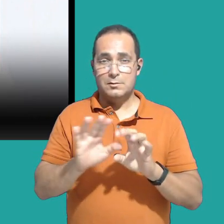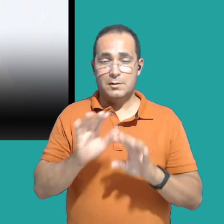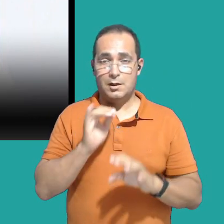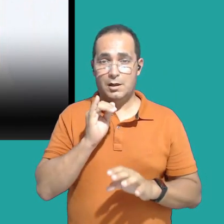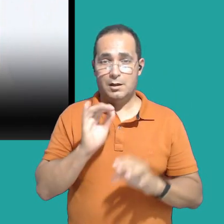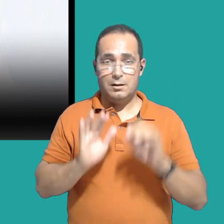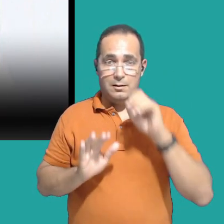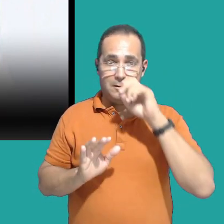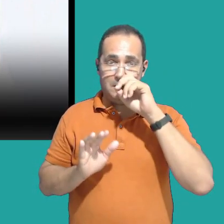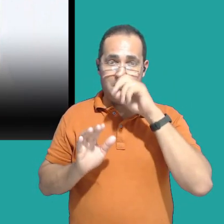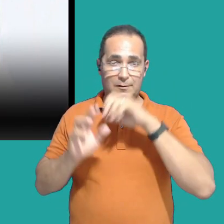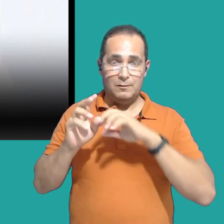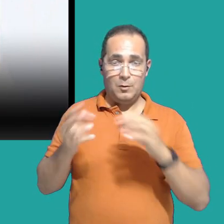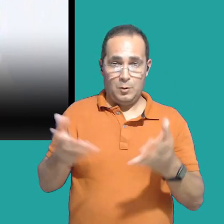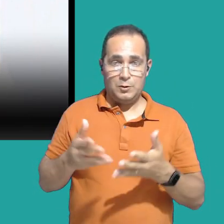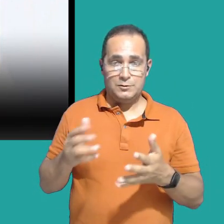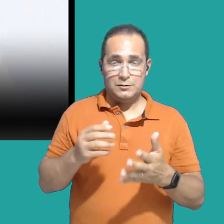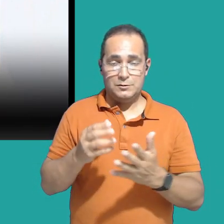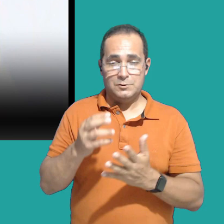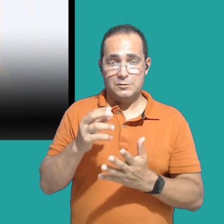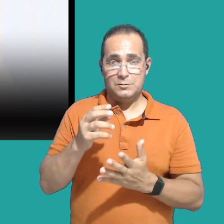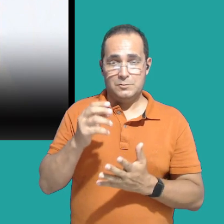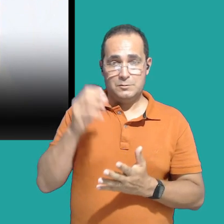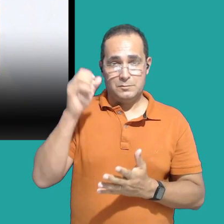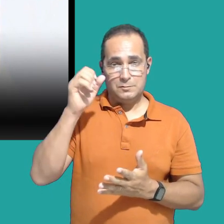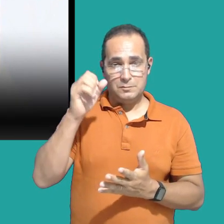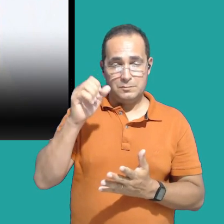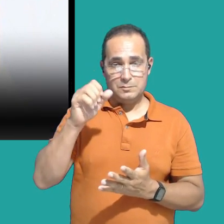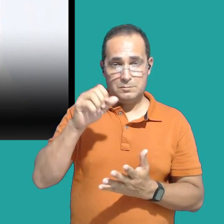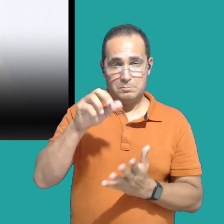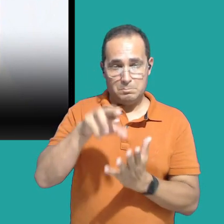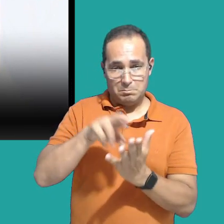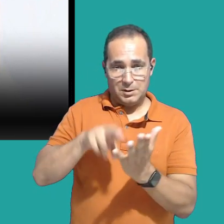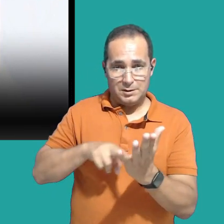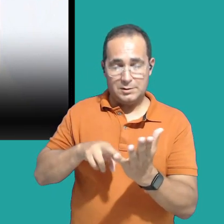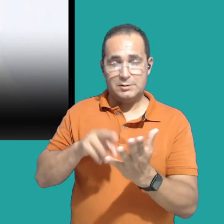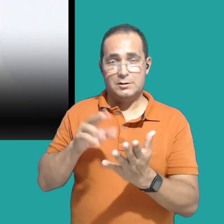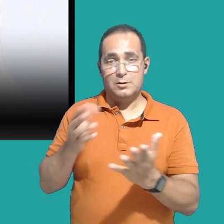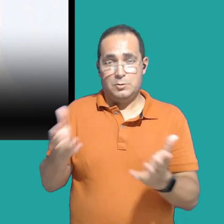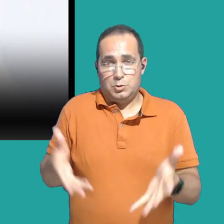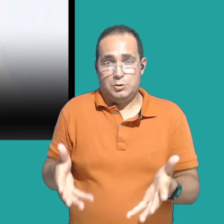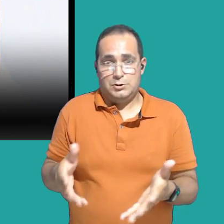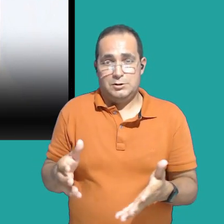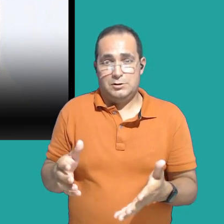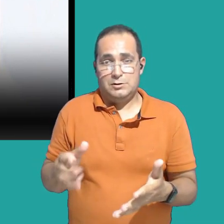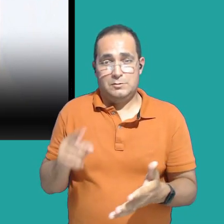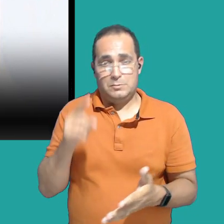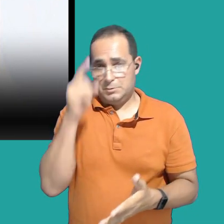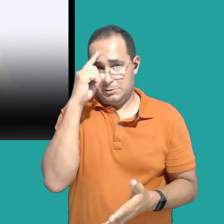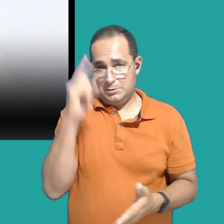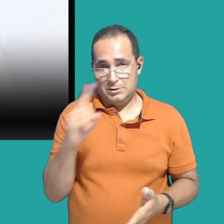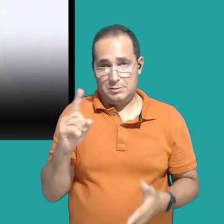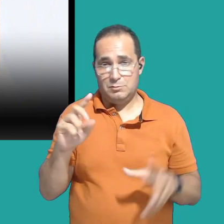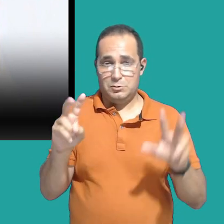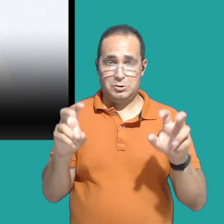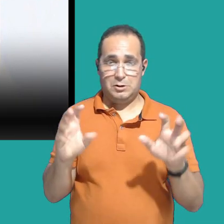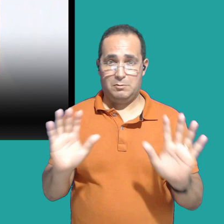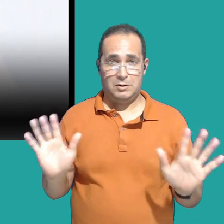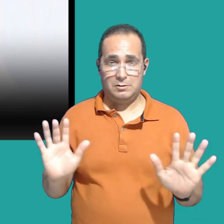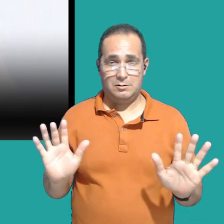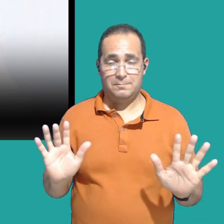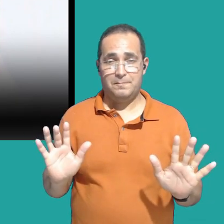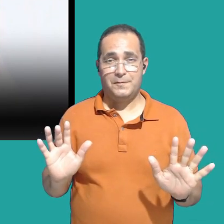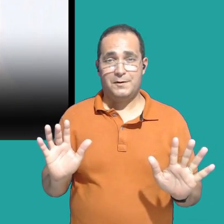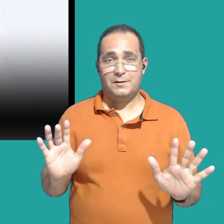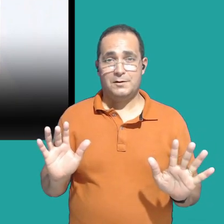cabeça. Então, digamos que você vai fazer os vestibulares de hoje em dia, que você tem que fazer uma redação, sabe? Você não sabe o